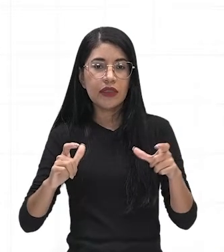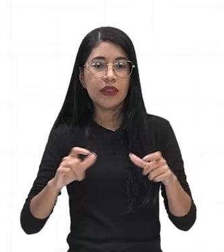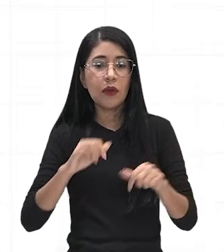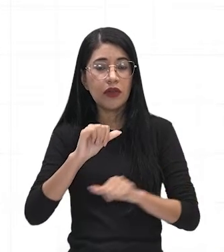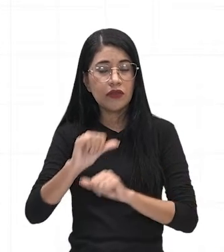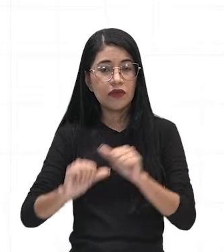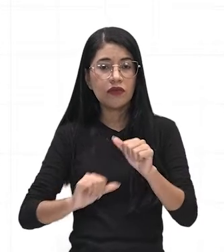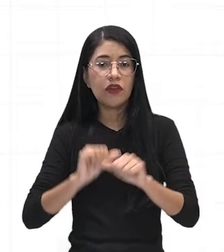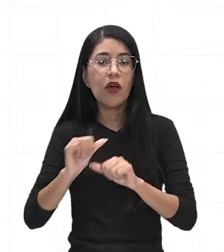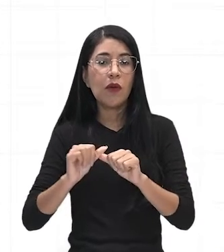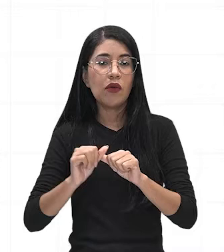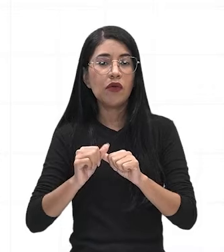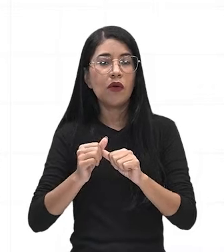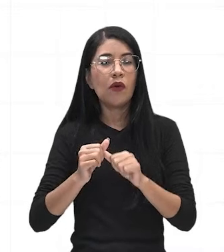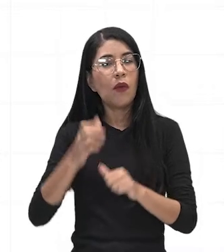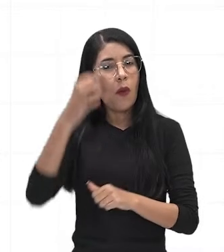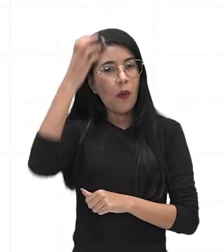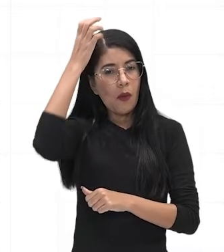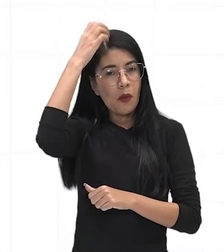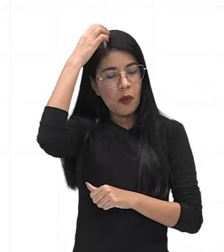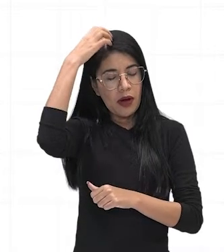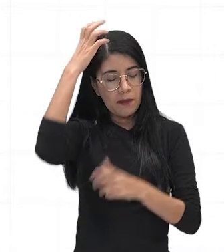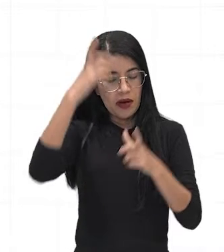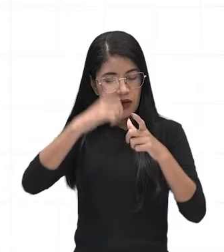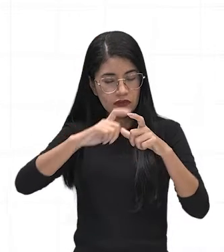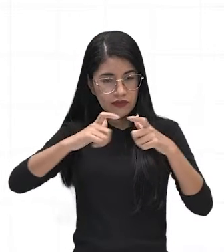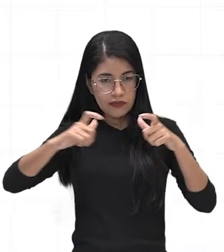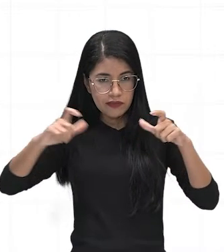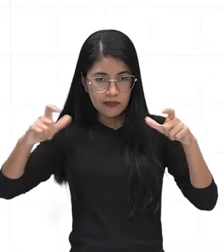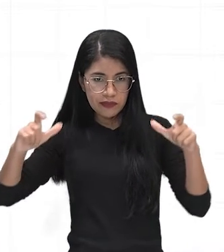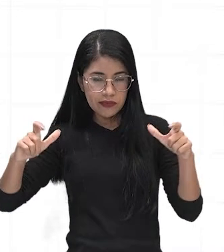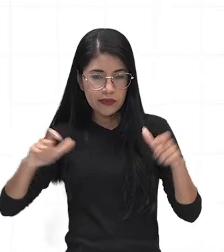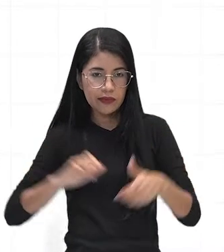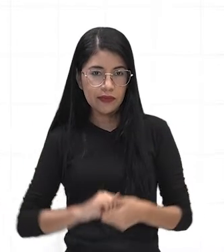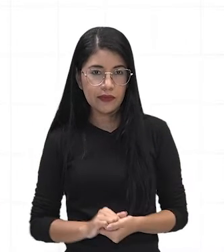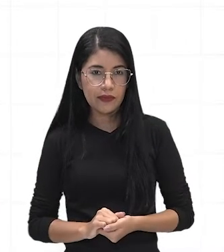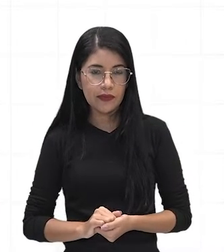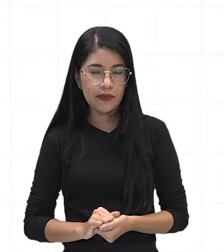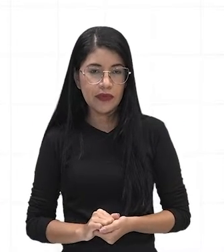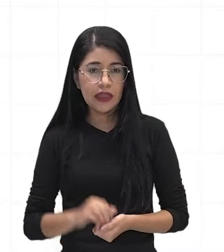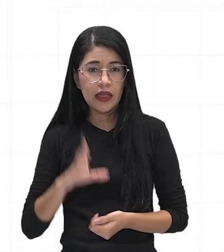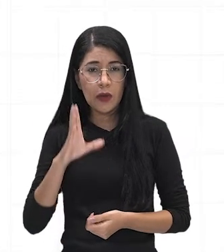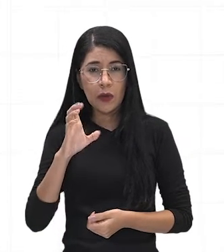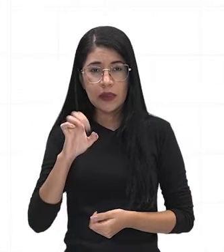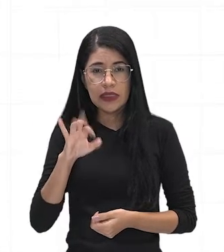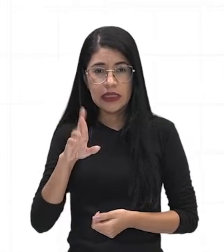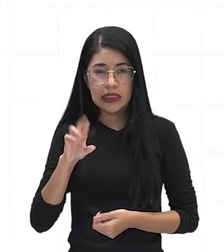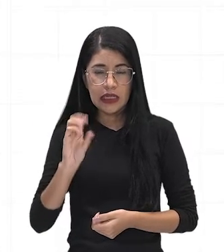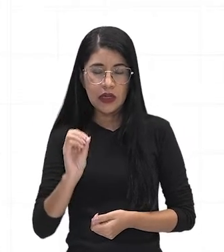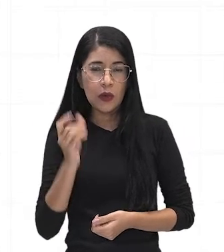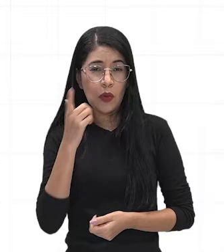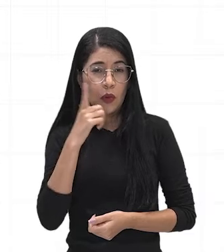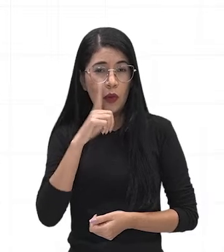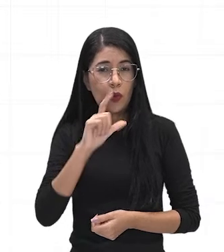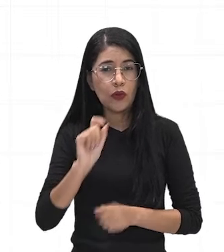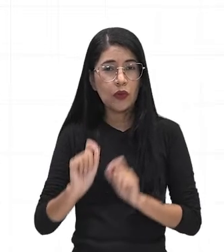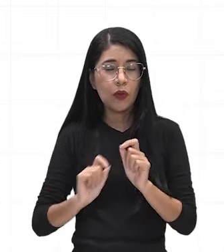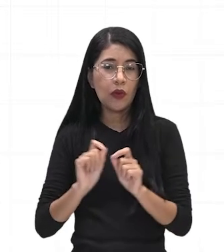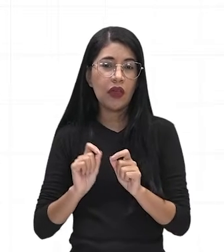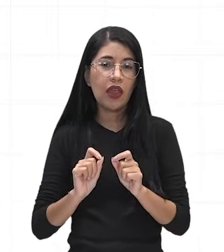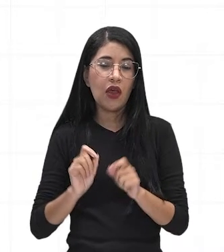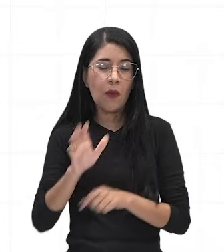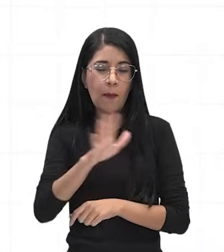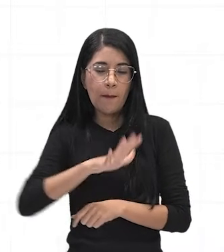transformar numa grande civilização. Ciro, ele conquistou um